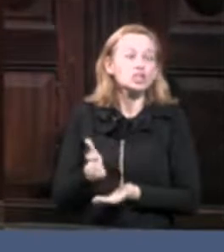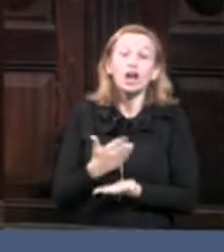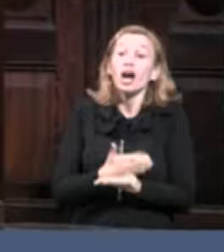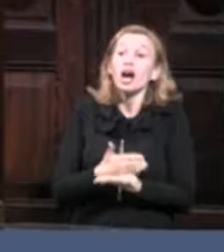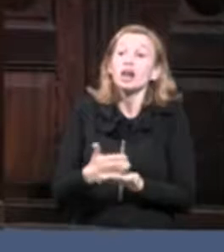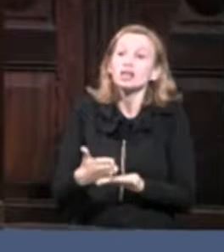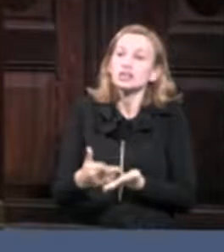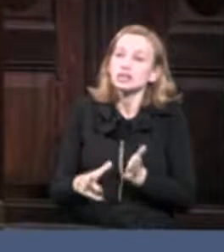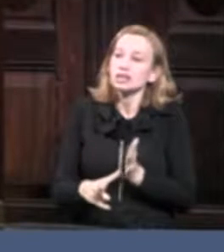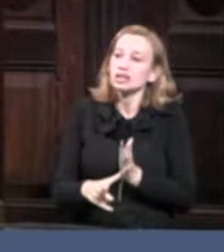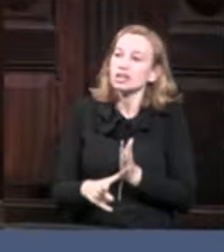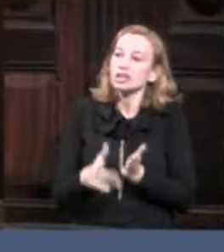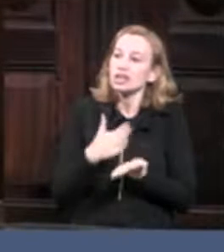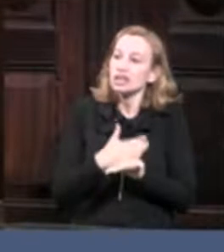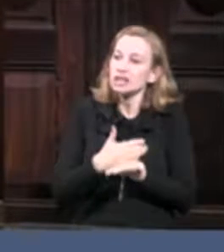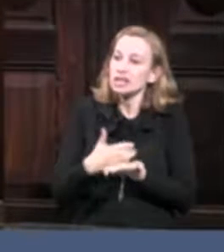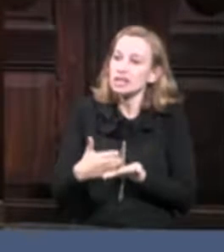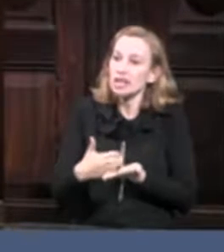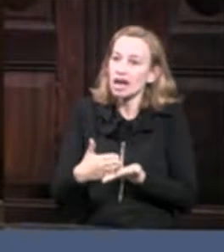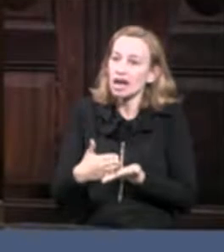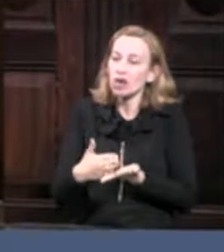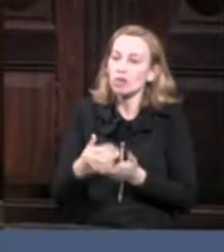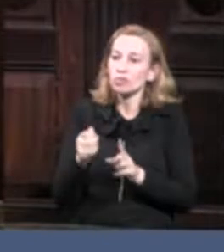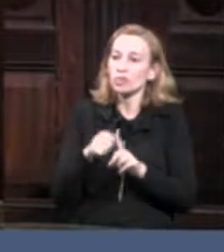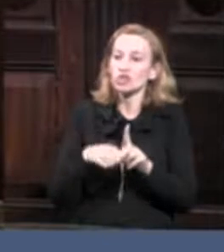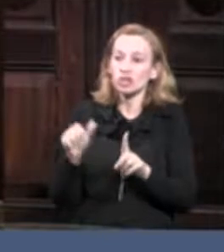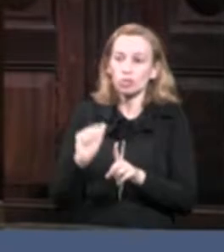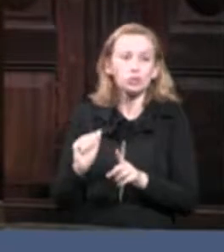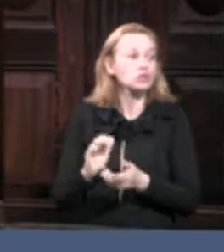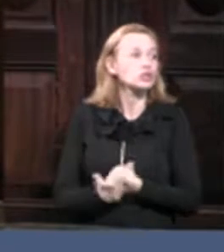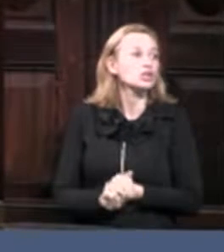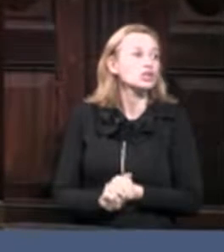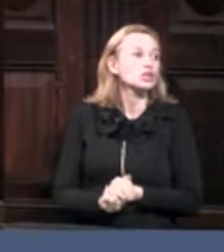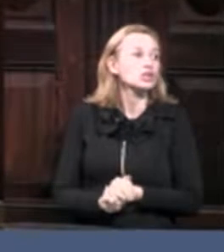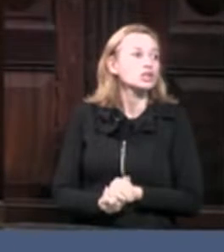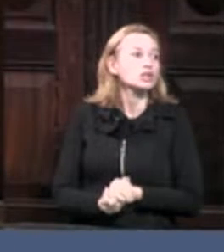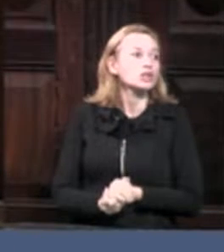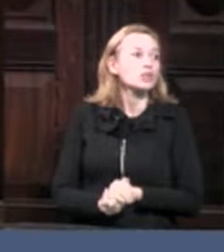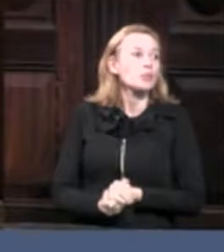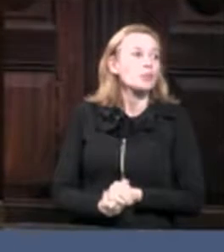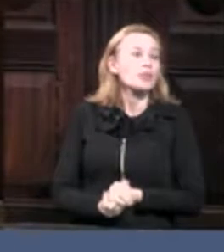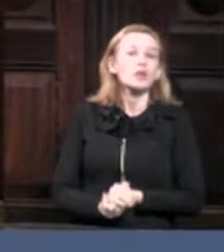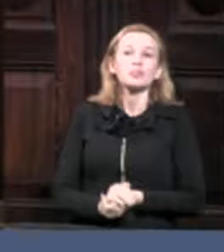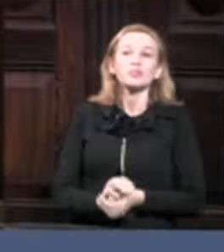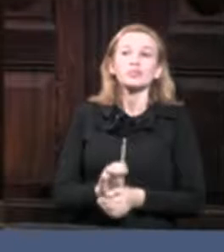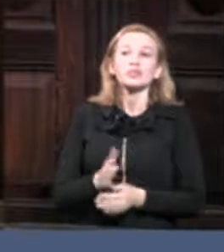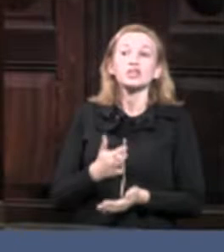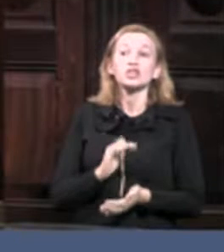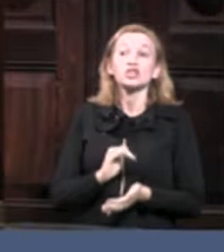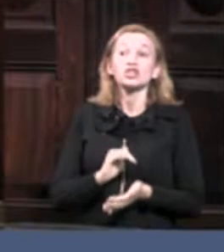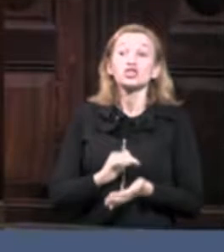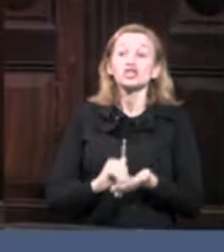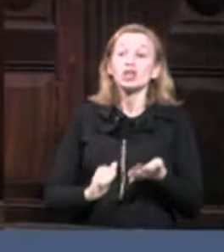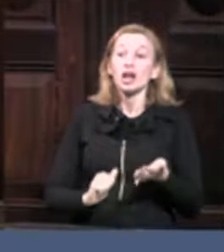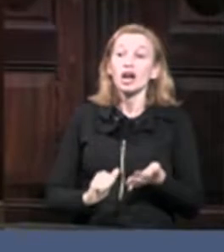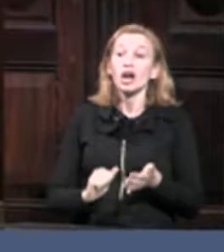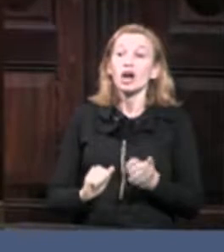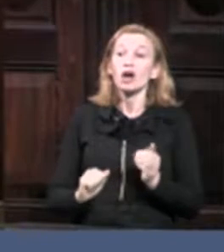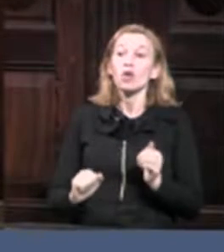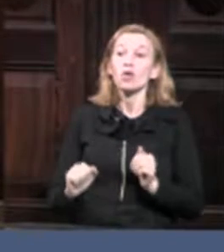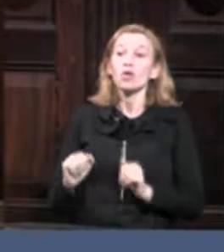derrubar nessa casa o veto ao projeto de lei de minha autoria que estabelece